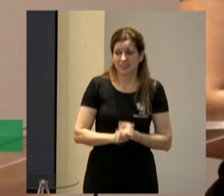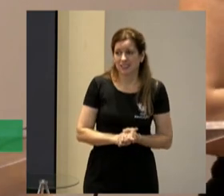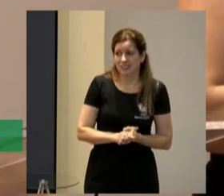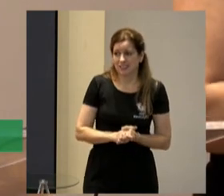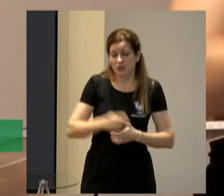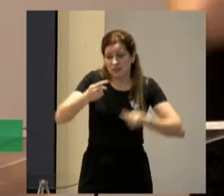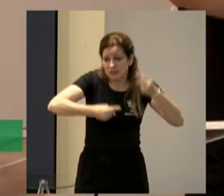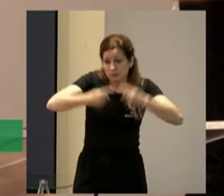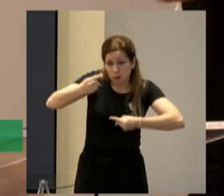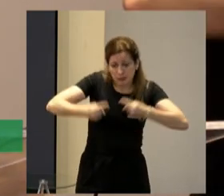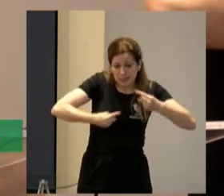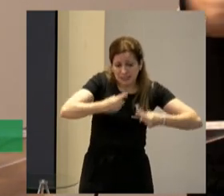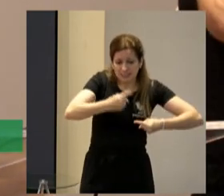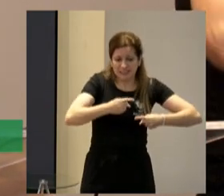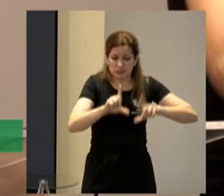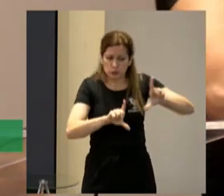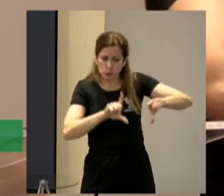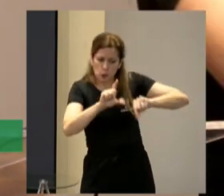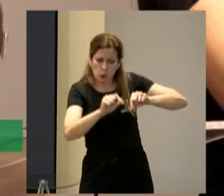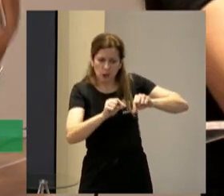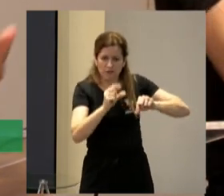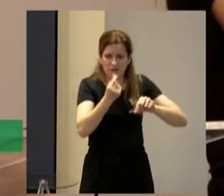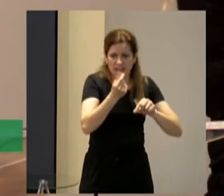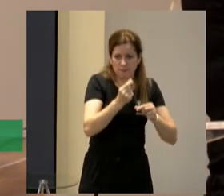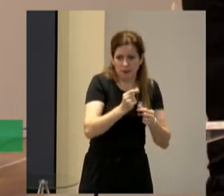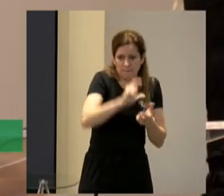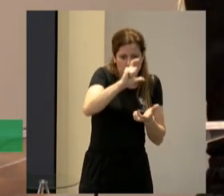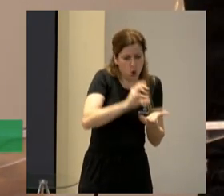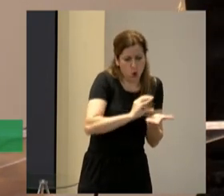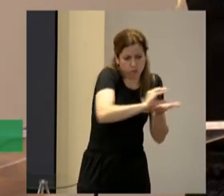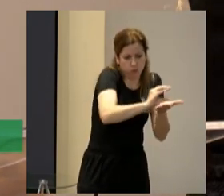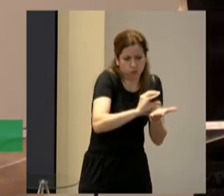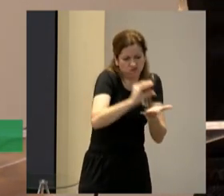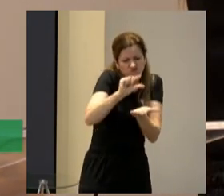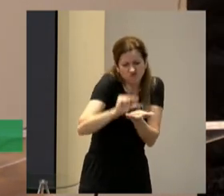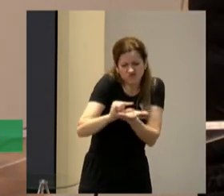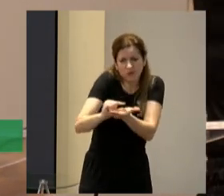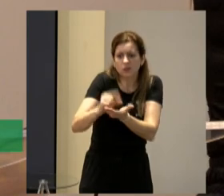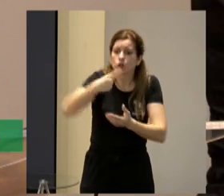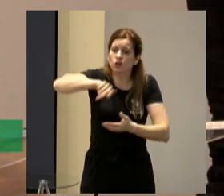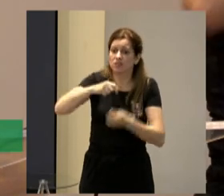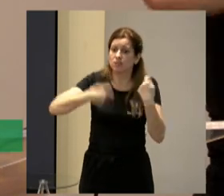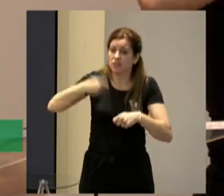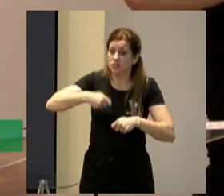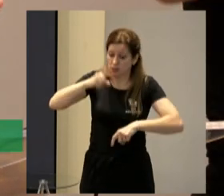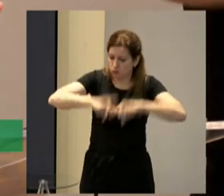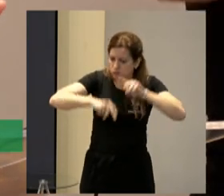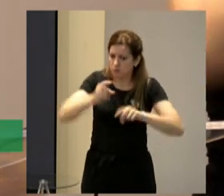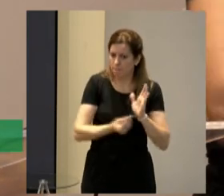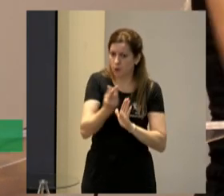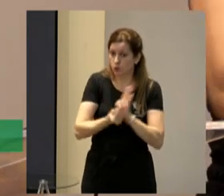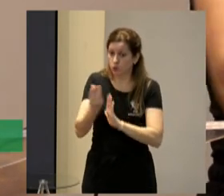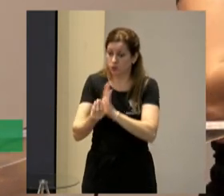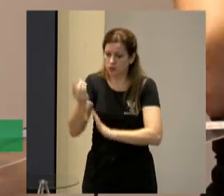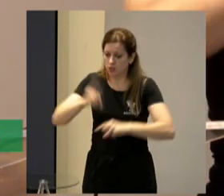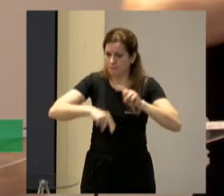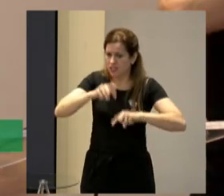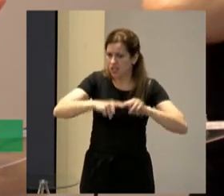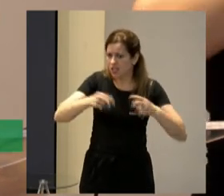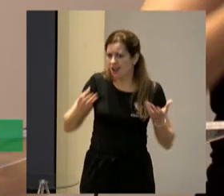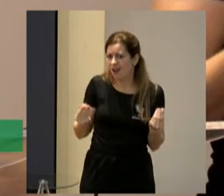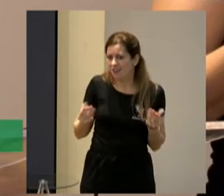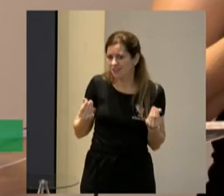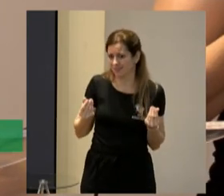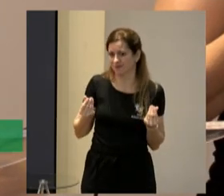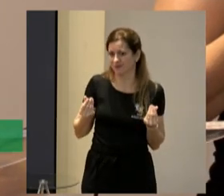políticas. E aí, nós precisamos produzir material, nós precisamos produzir outras